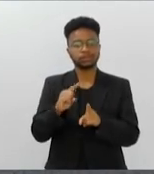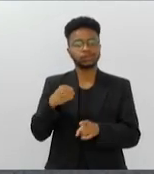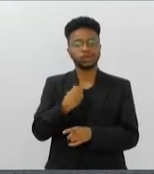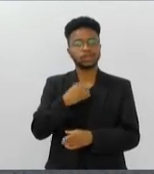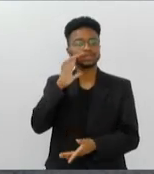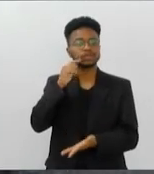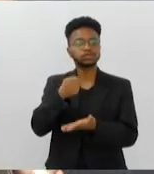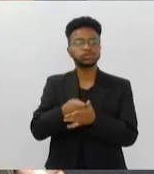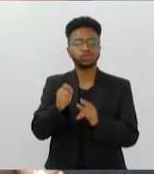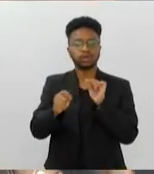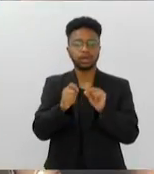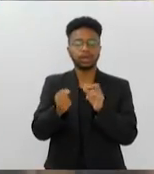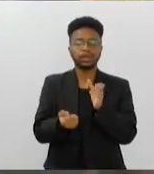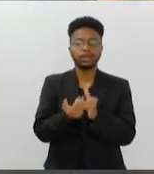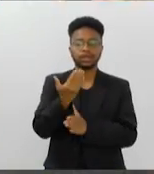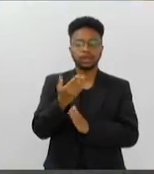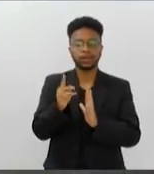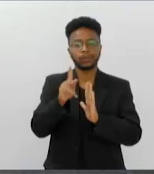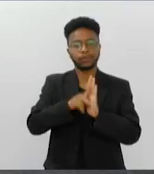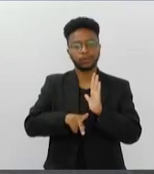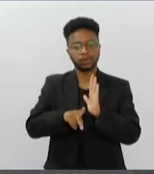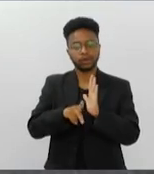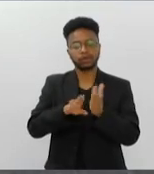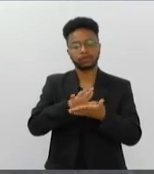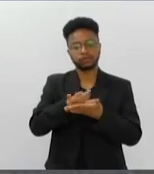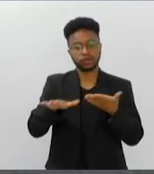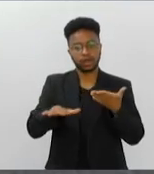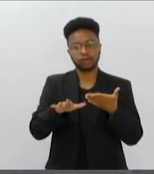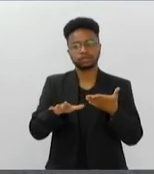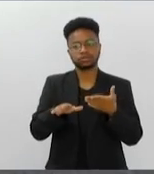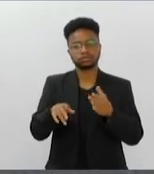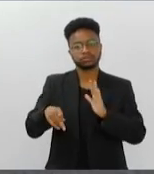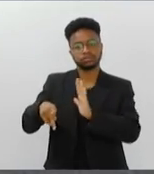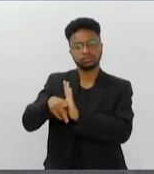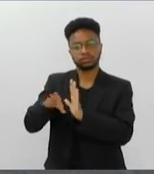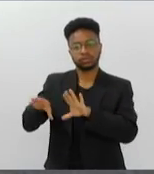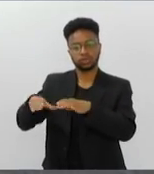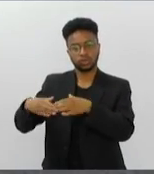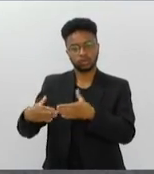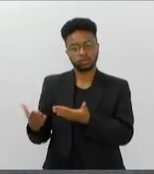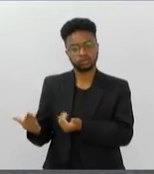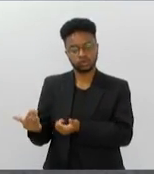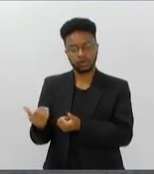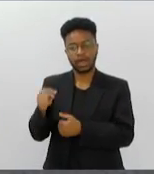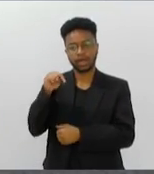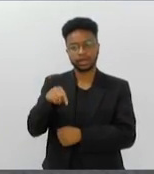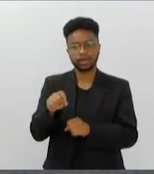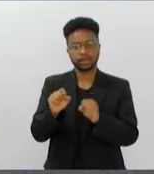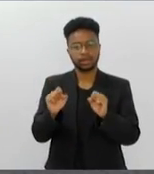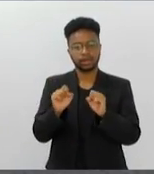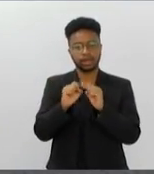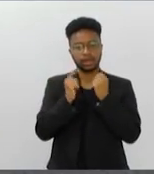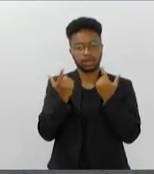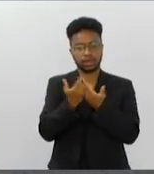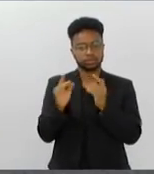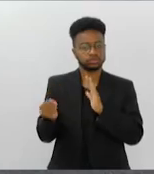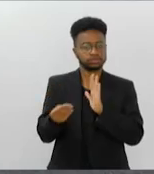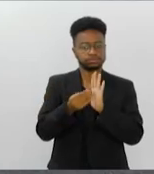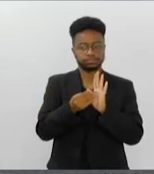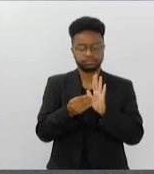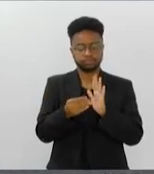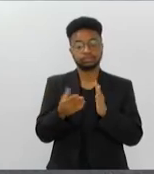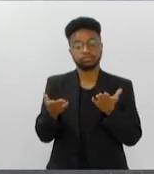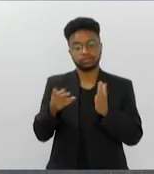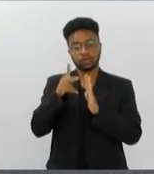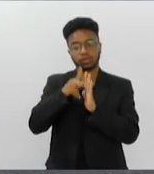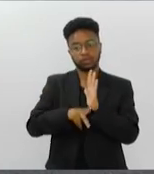por protocolar parte dos projetos desenvolvidos pelos parlamentares juvenis aqui na nossa Assembleia Legislativa. Esse